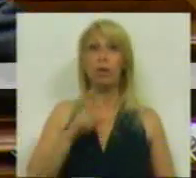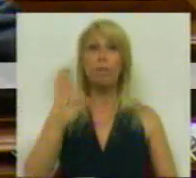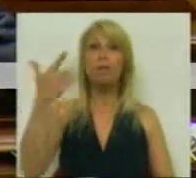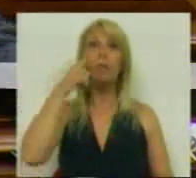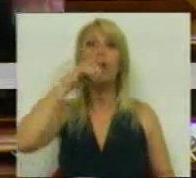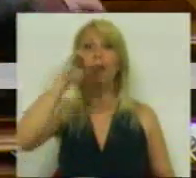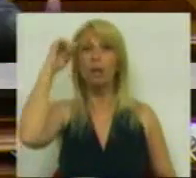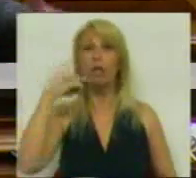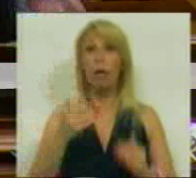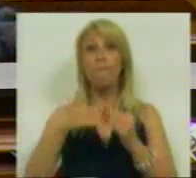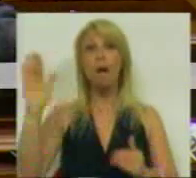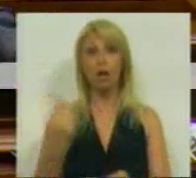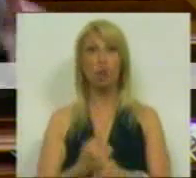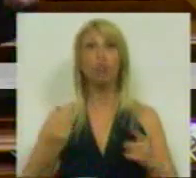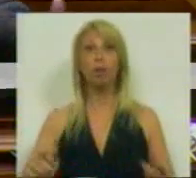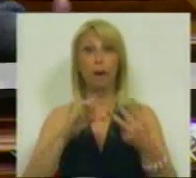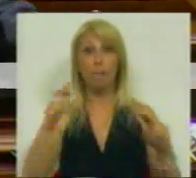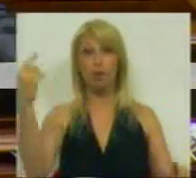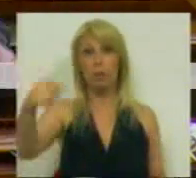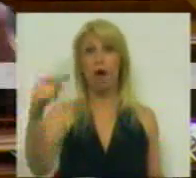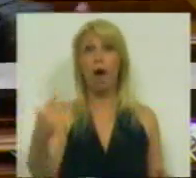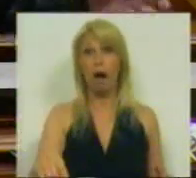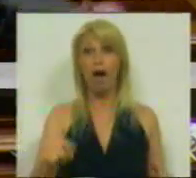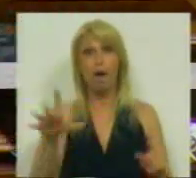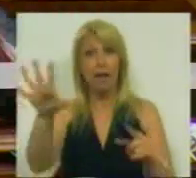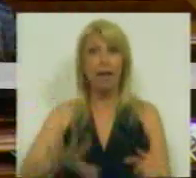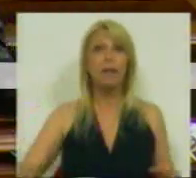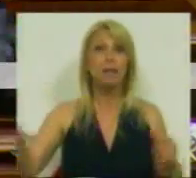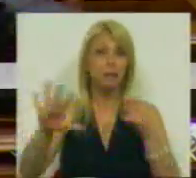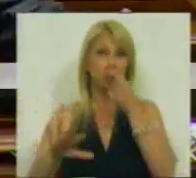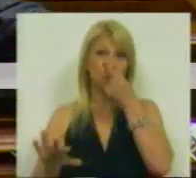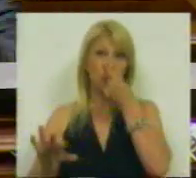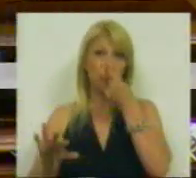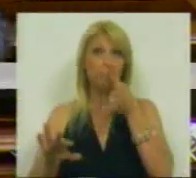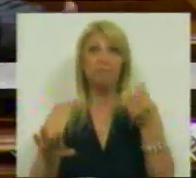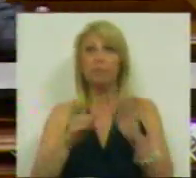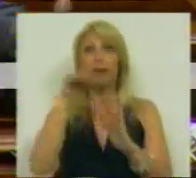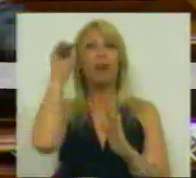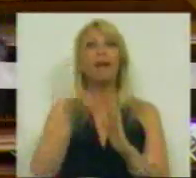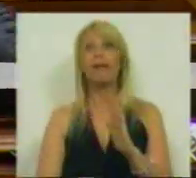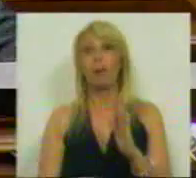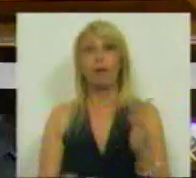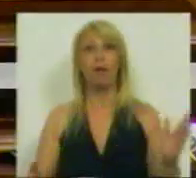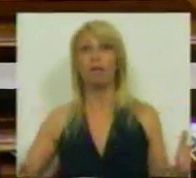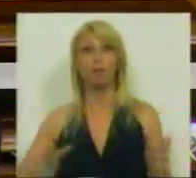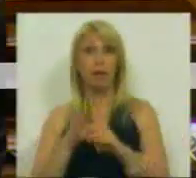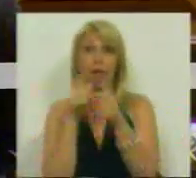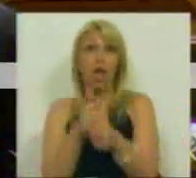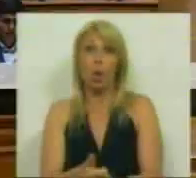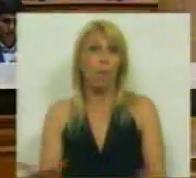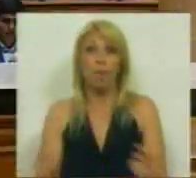maiores dificuldades, porque têm municípios claramente em situação de quebra, de default, de incumprimento.